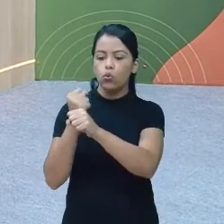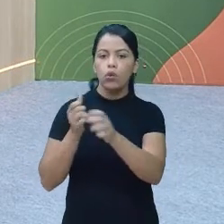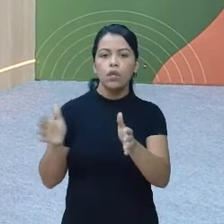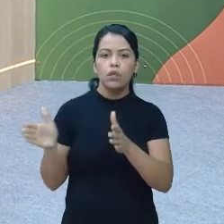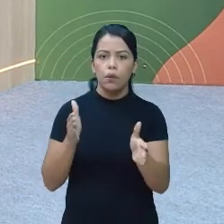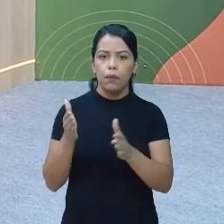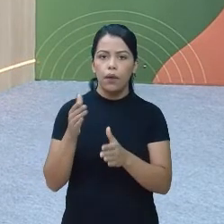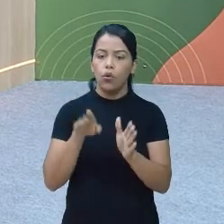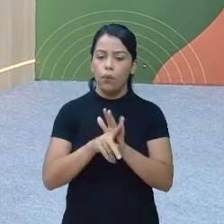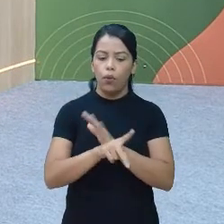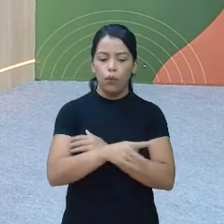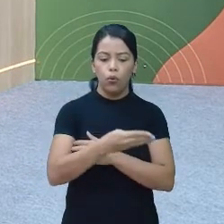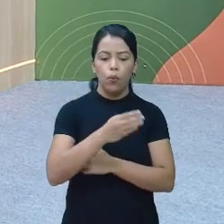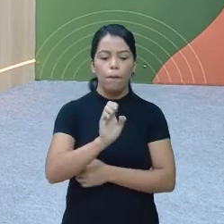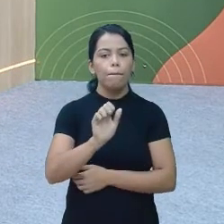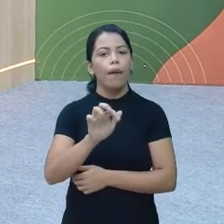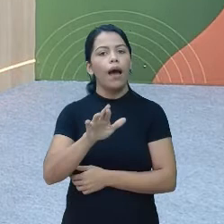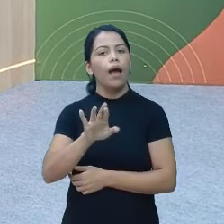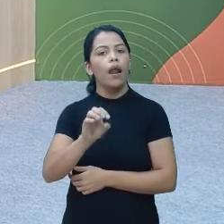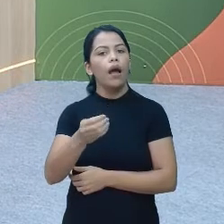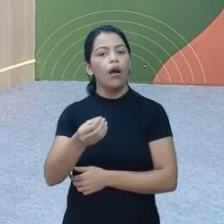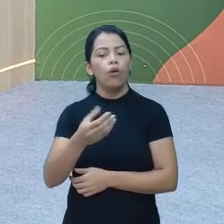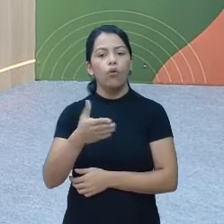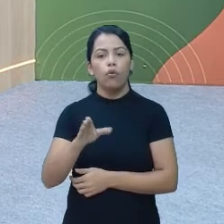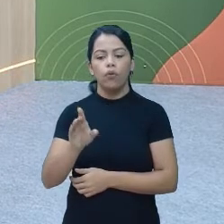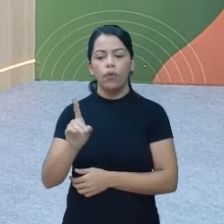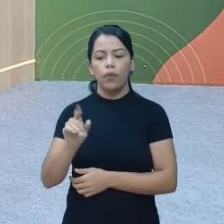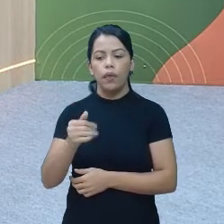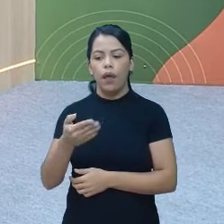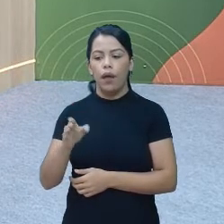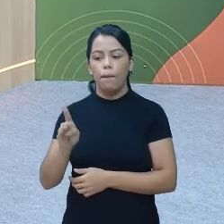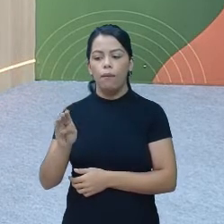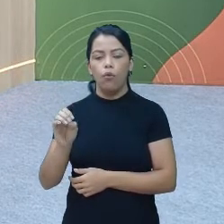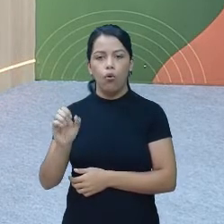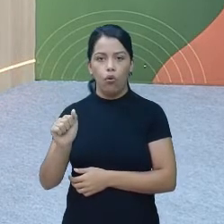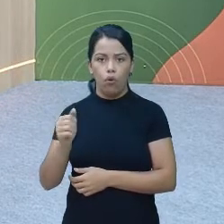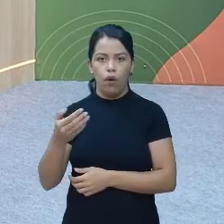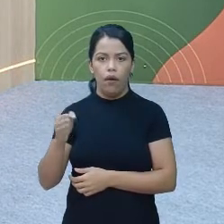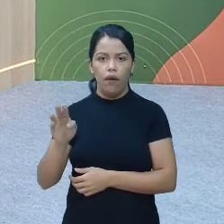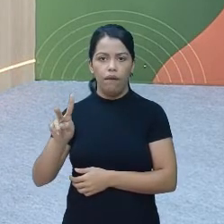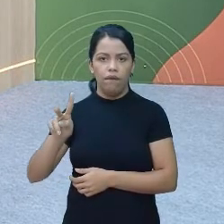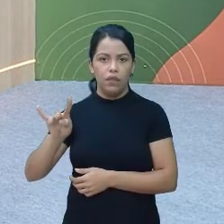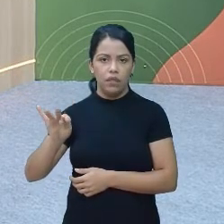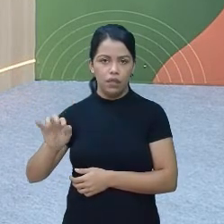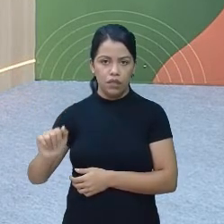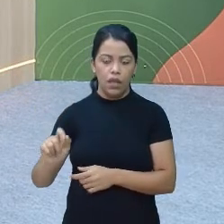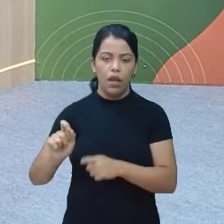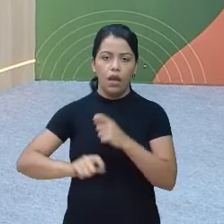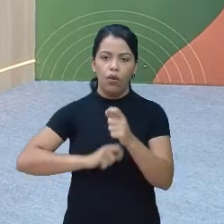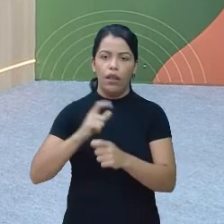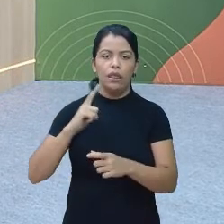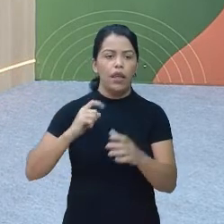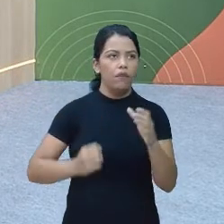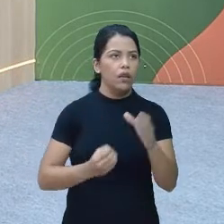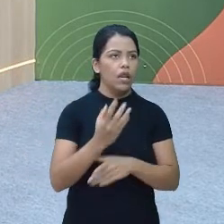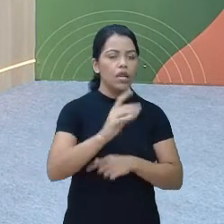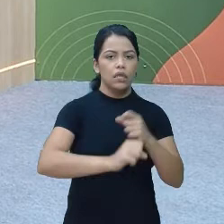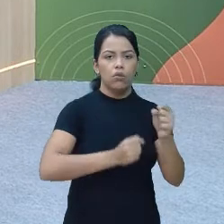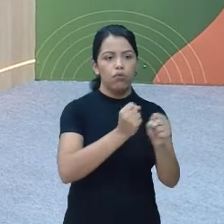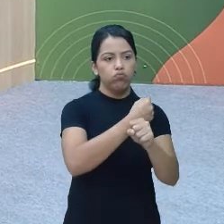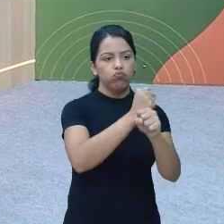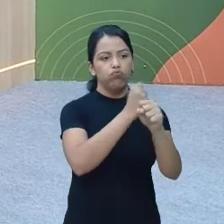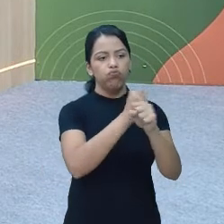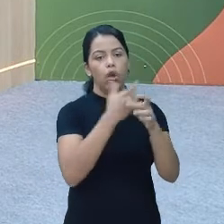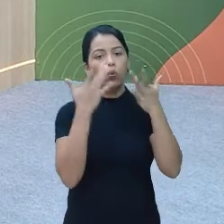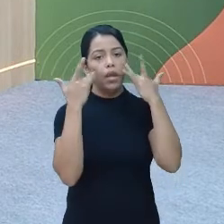Boa Vista. E aí eu chamei a atenção do Teatro Santa Isabel, do Palácio do Campo das Princesas, da Assembleia Legislativa, do Ginásio